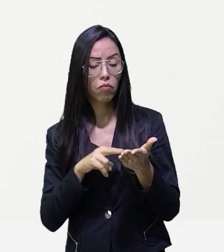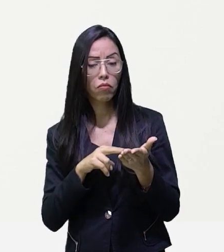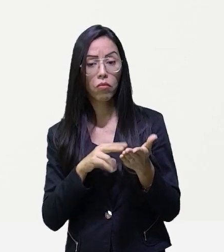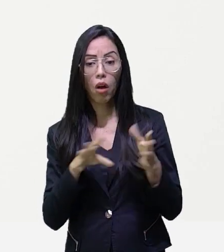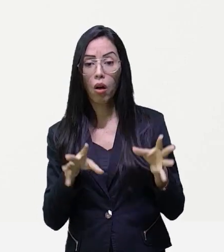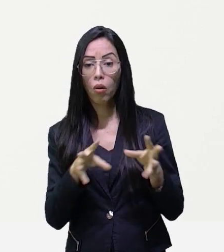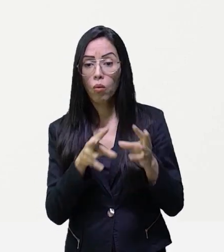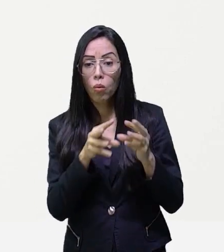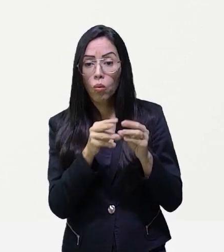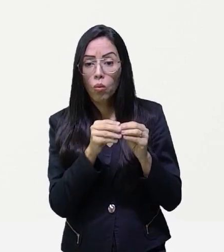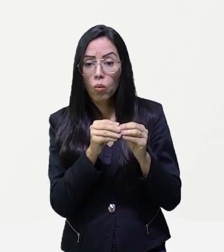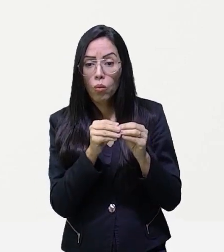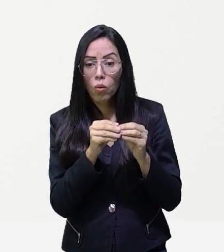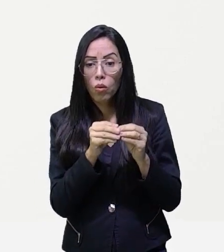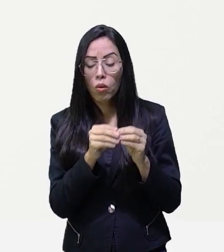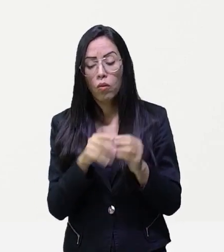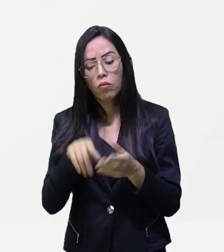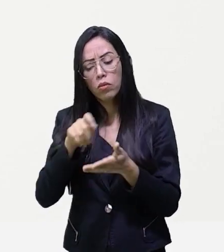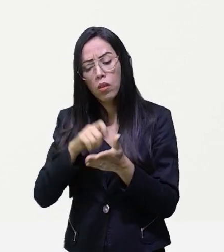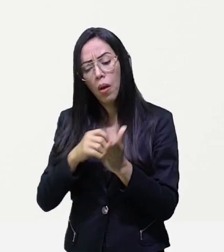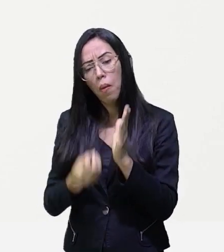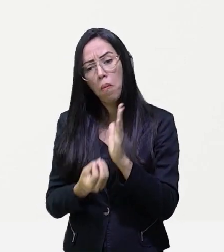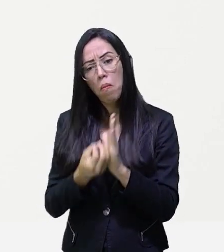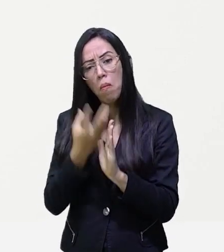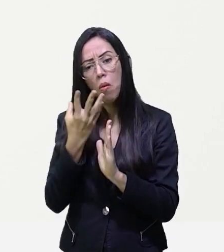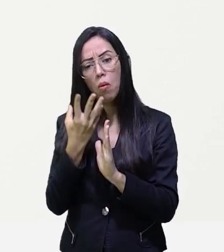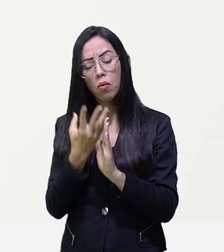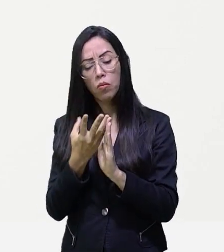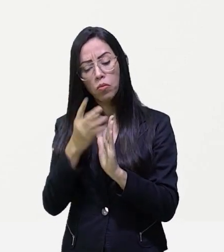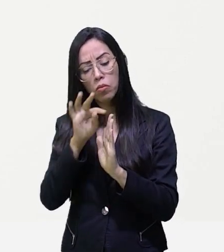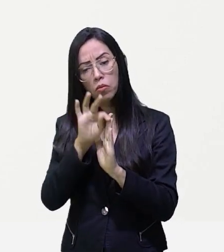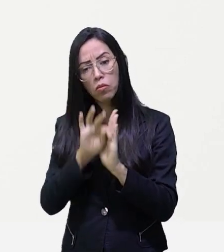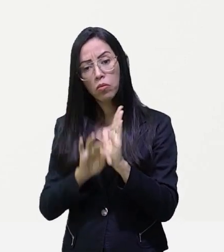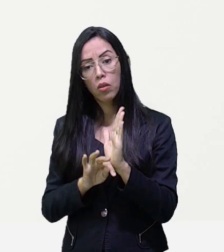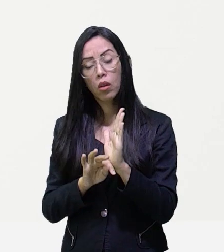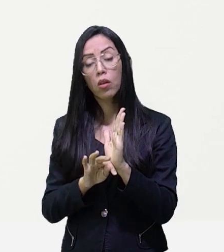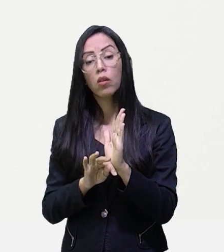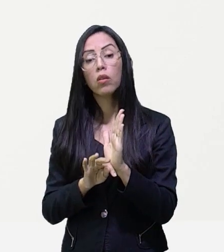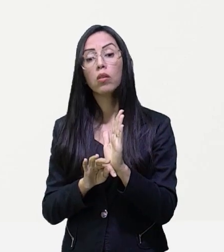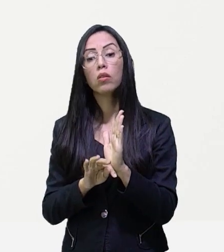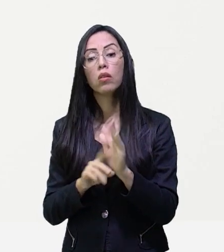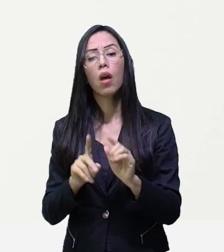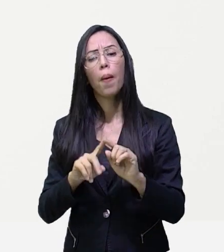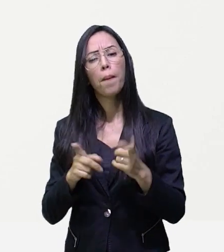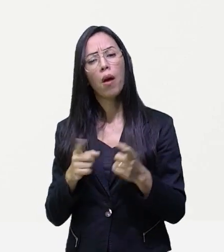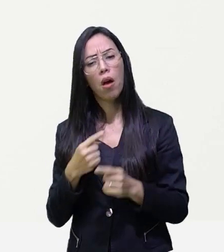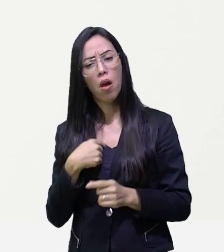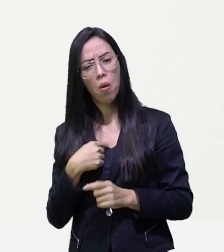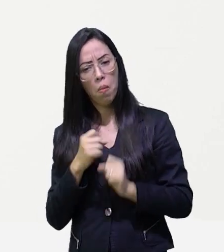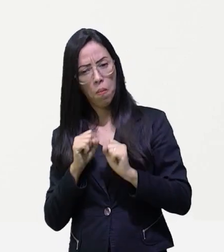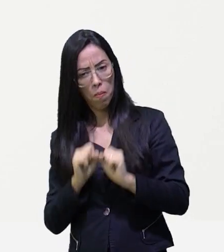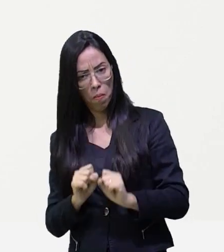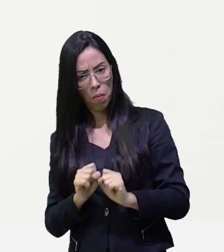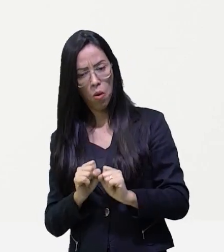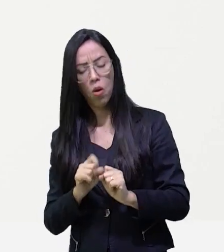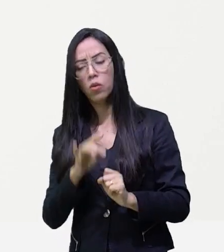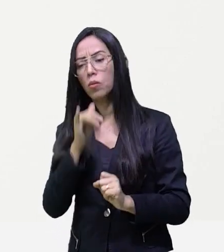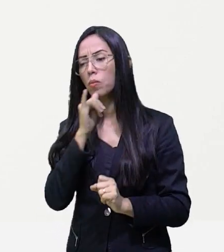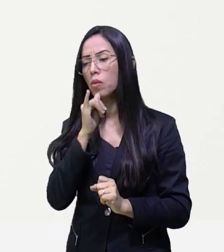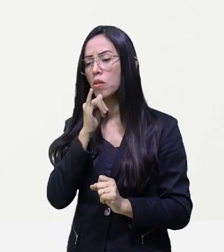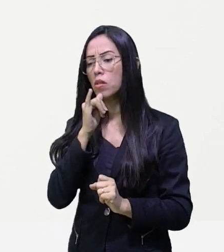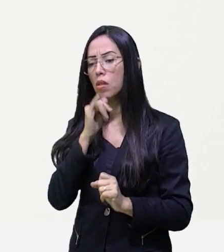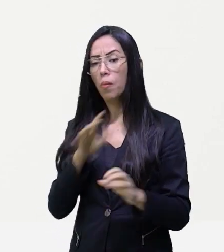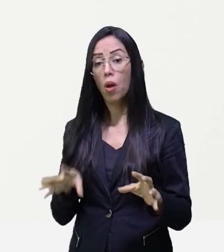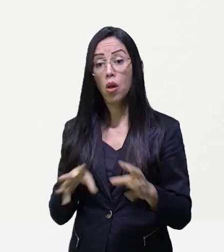expositivo, é um resumo onde você vai produzir e você vai escrever. Ah, professora, mas eu posso ler esse resumo em jornais e